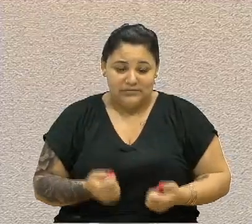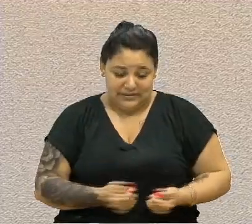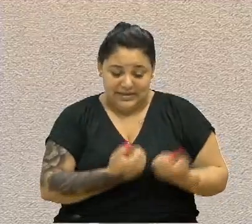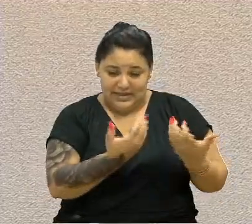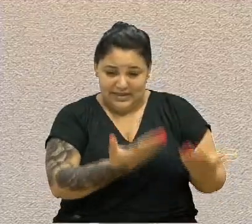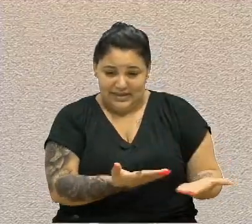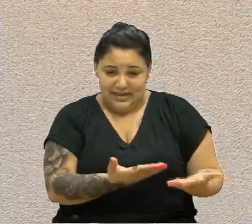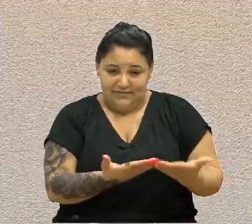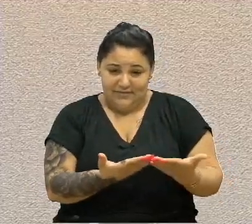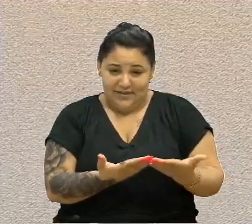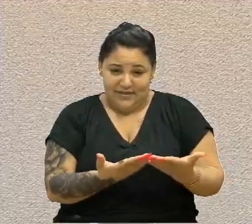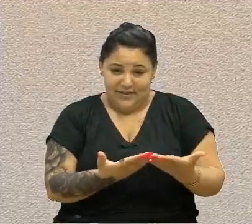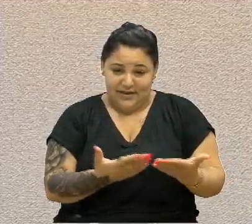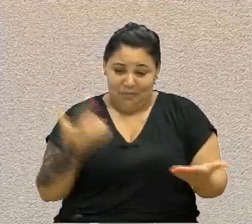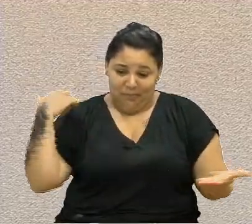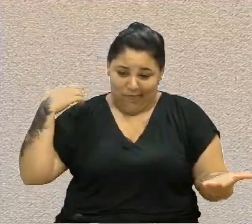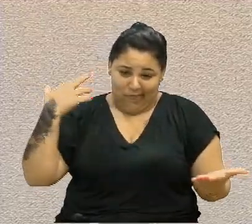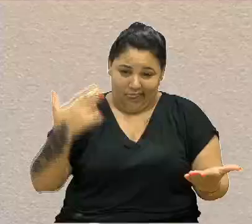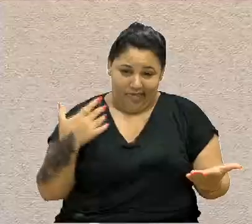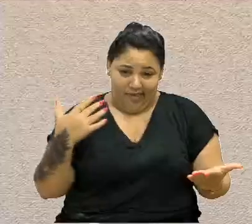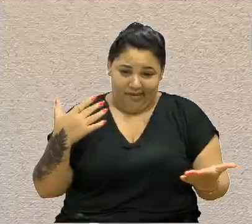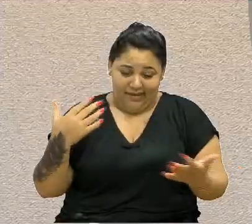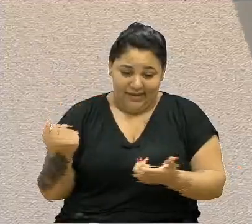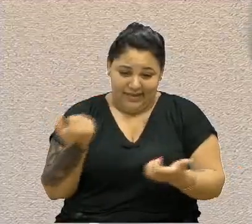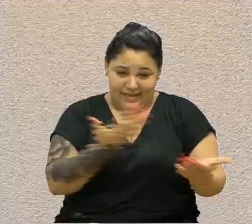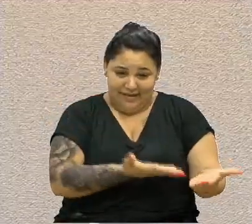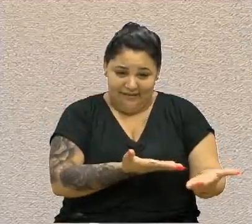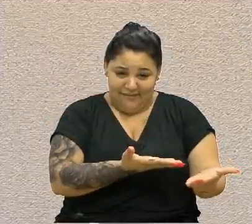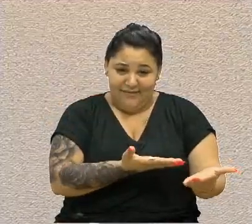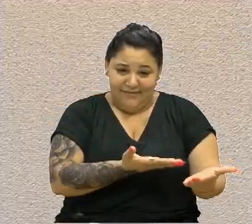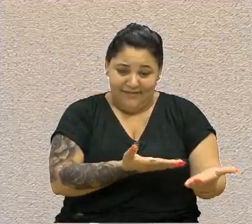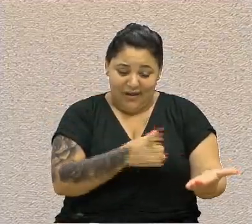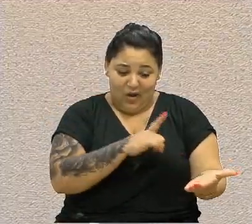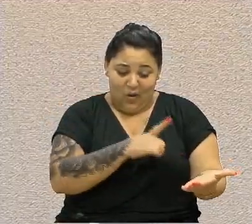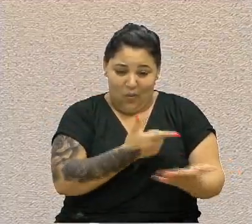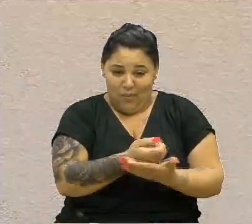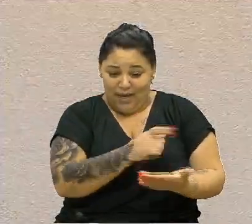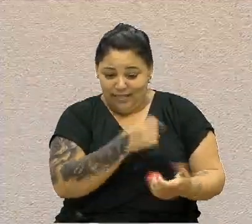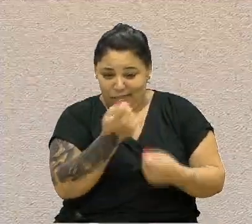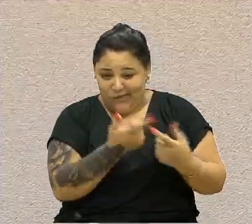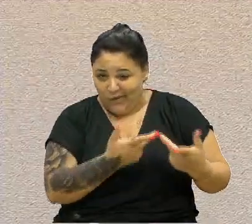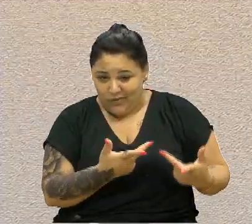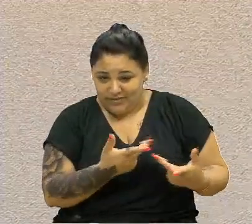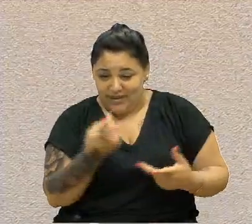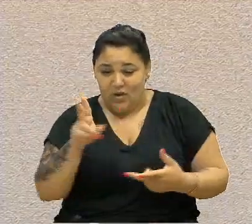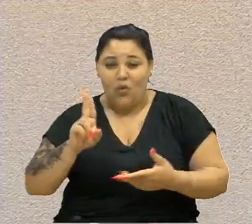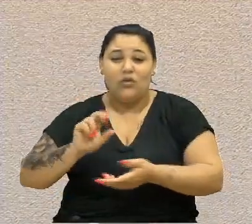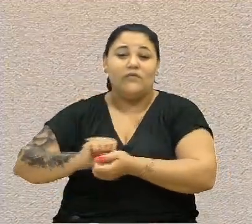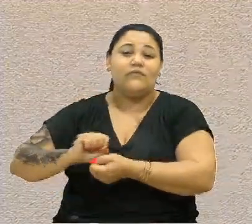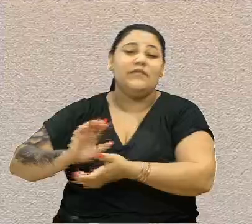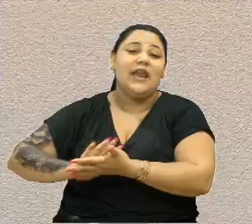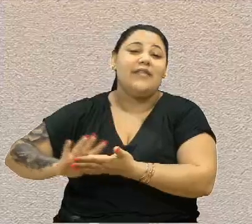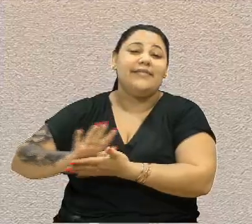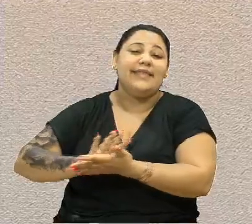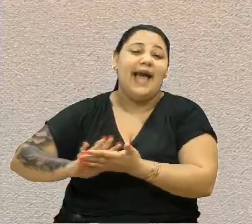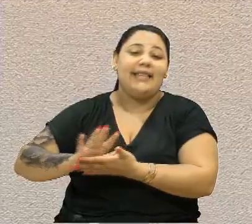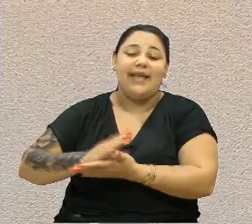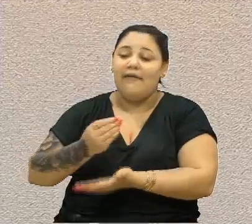ele pudesse começar a vida dele, comprar, ter alguma coisa na vida? Ou não fizeram nada a vida inteira e querem